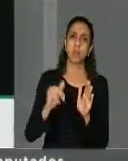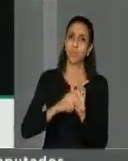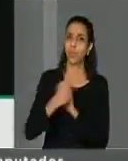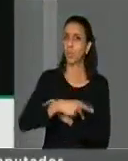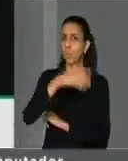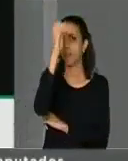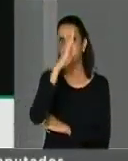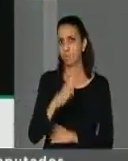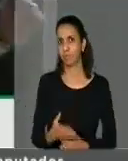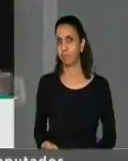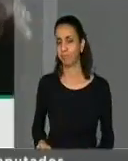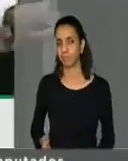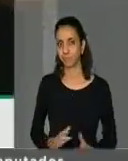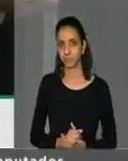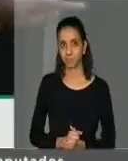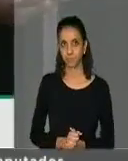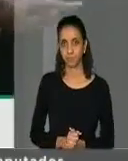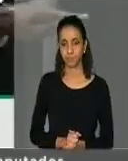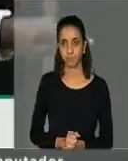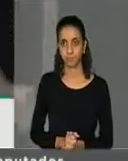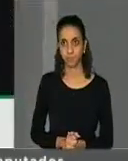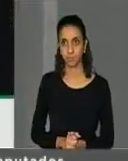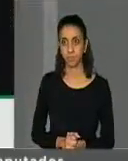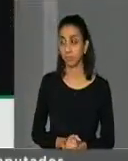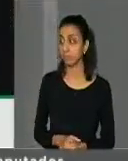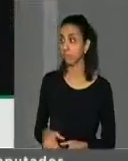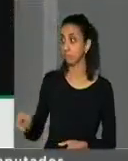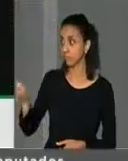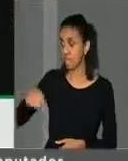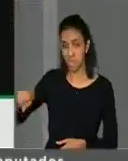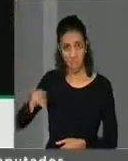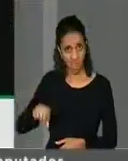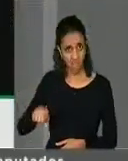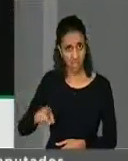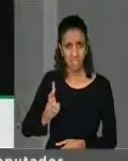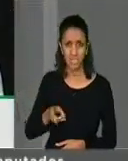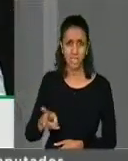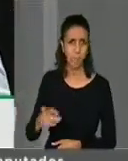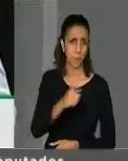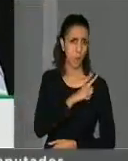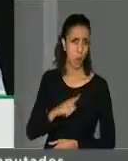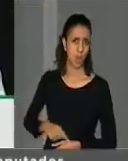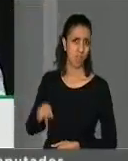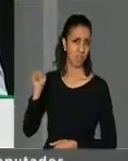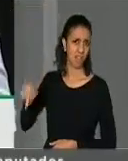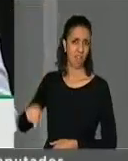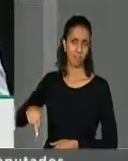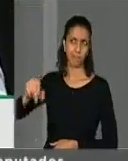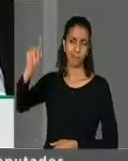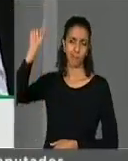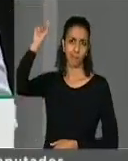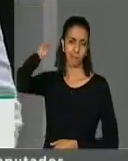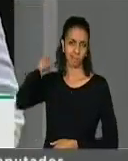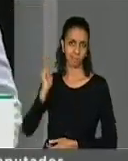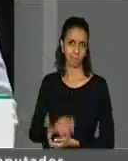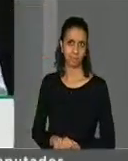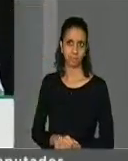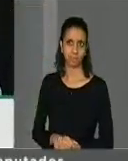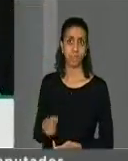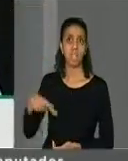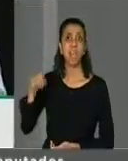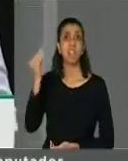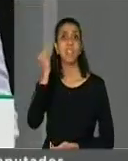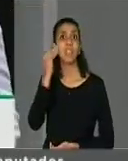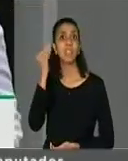nesse país. E eles estavam lá desde o primeiro dia, quando tentaram entregar